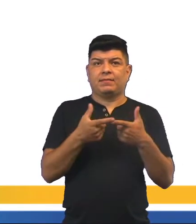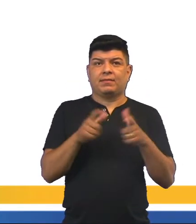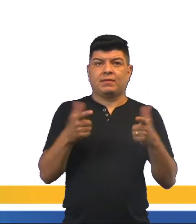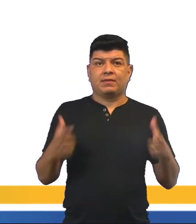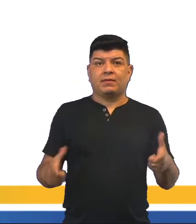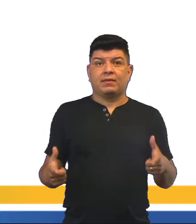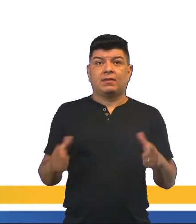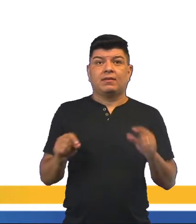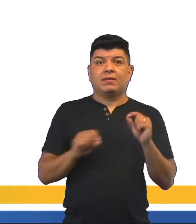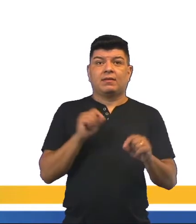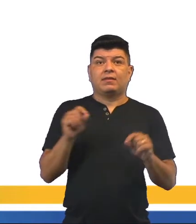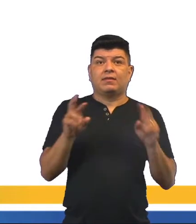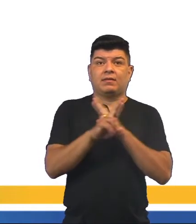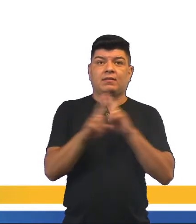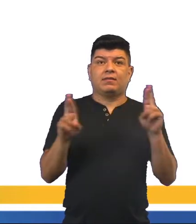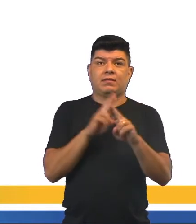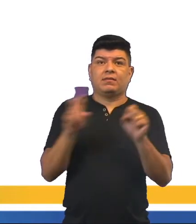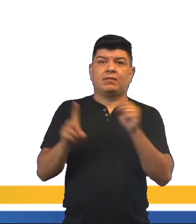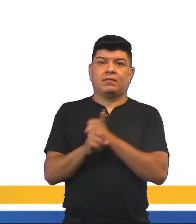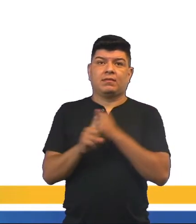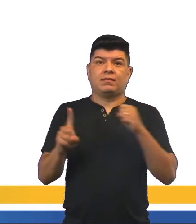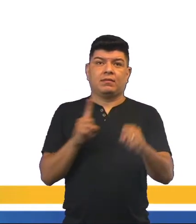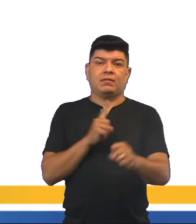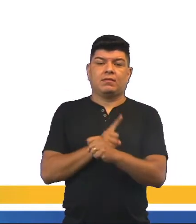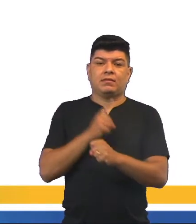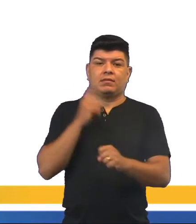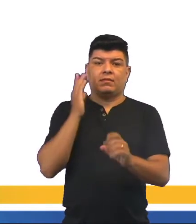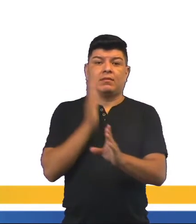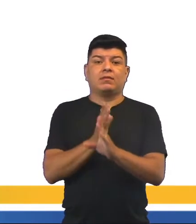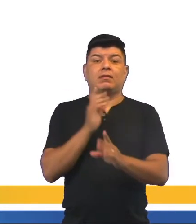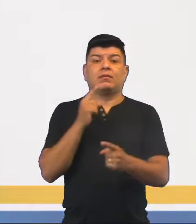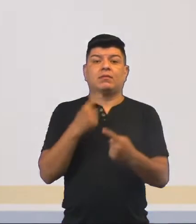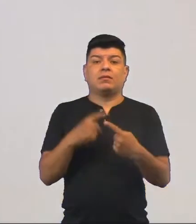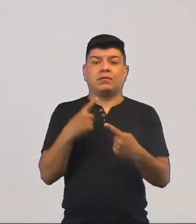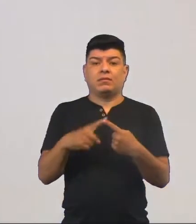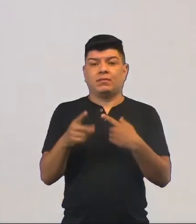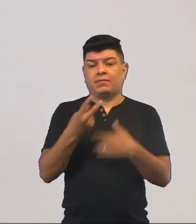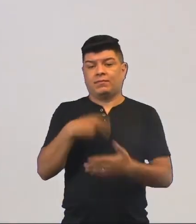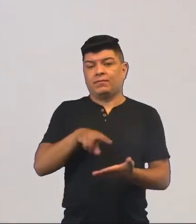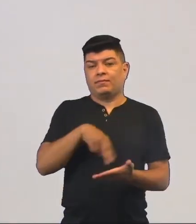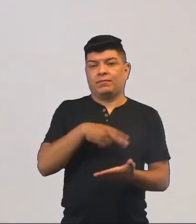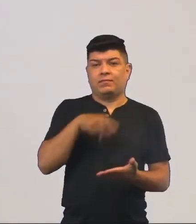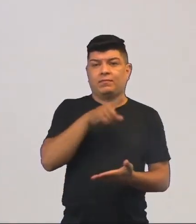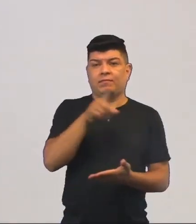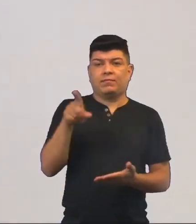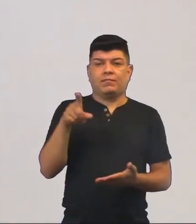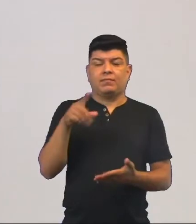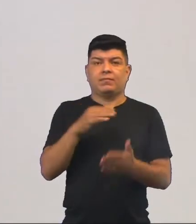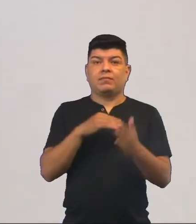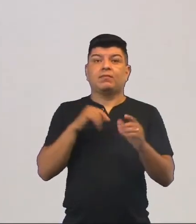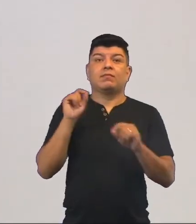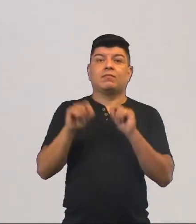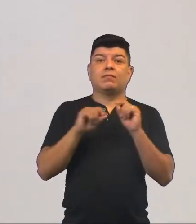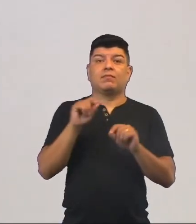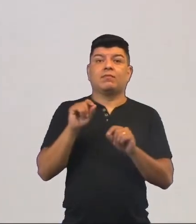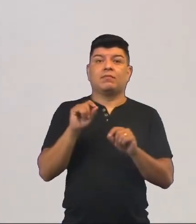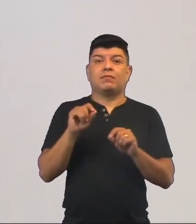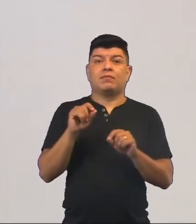aumento do rol de relacionamento social. Por quê? Porque na dança, você, além de